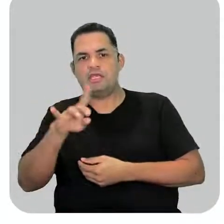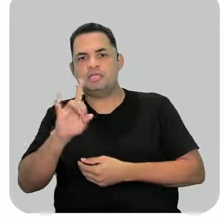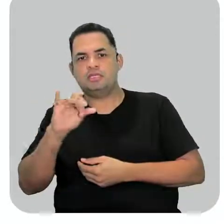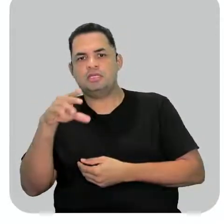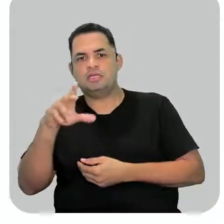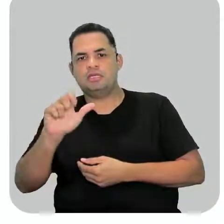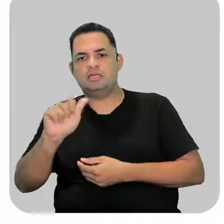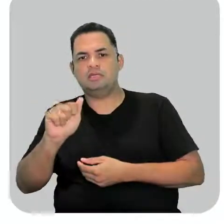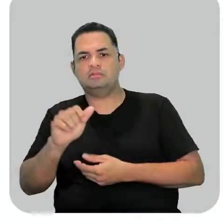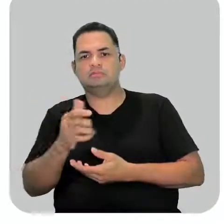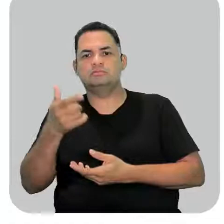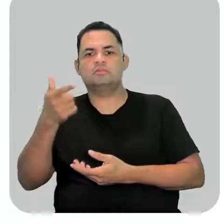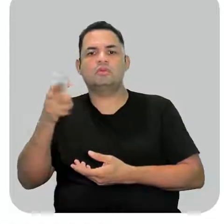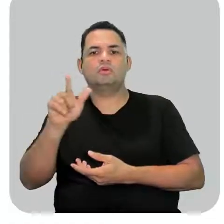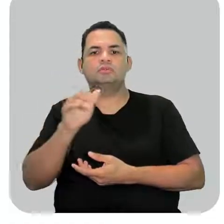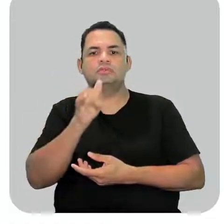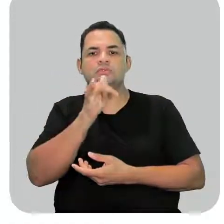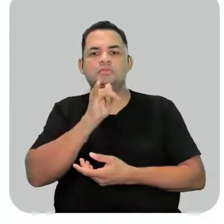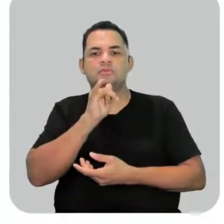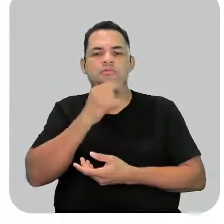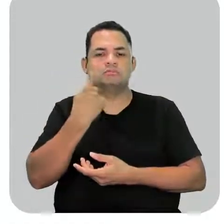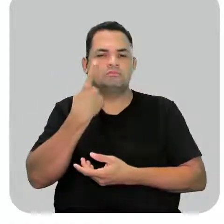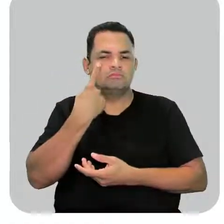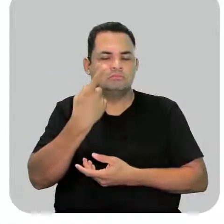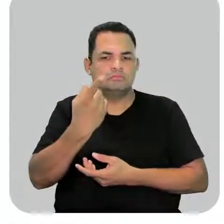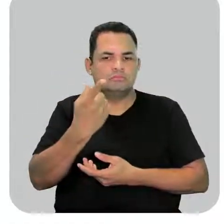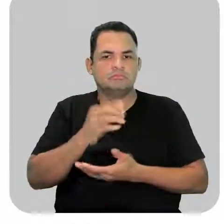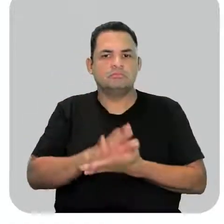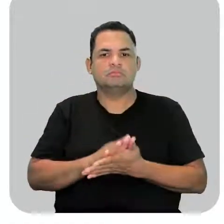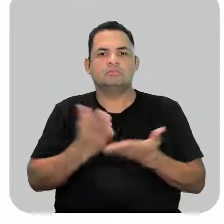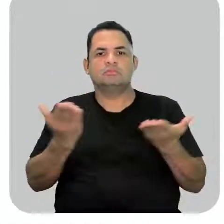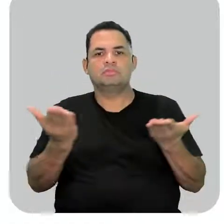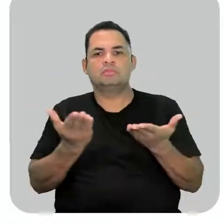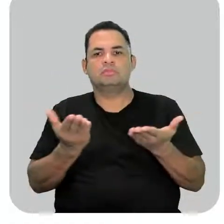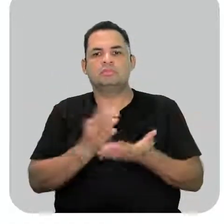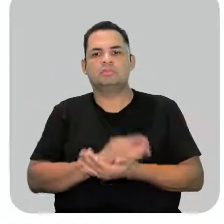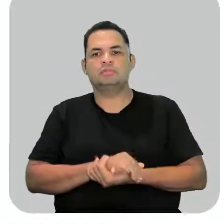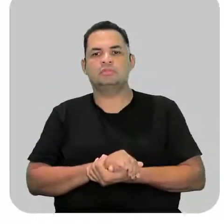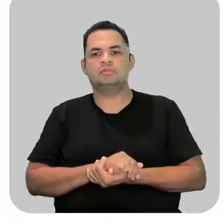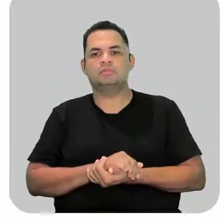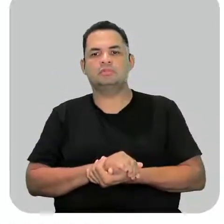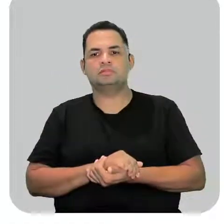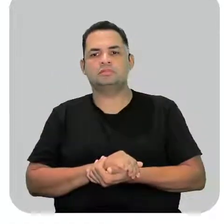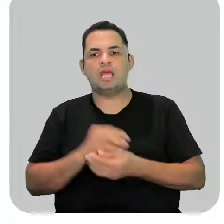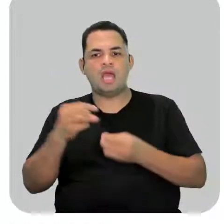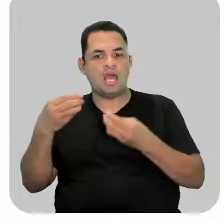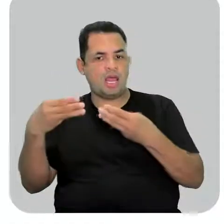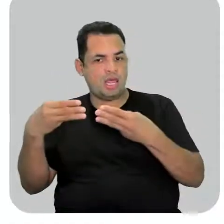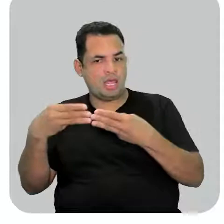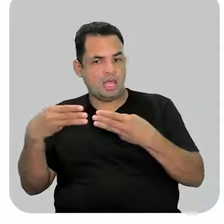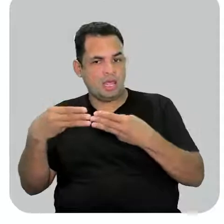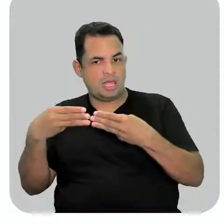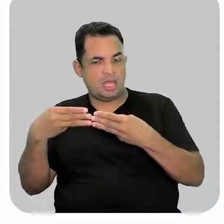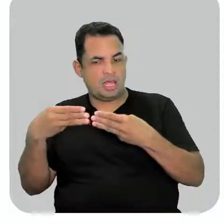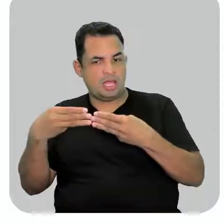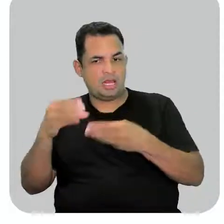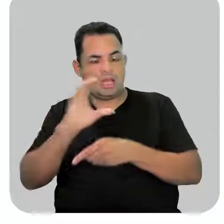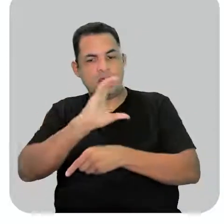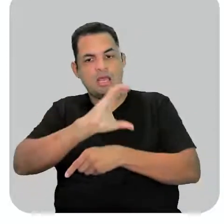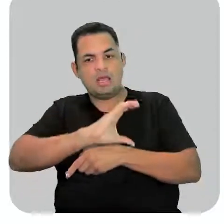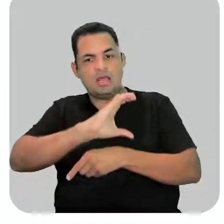Olha outro exemplo. Observem que a nossa função nitrila, ela está ligada diretamente a